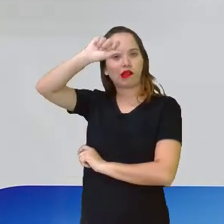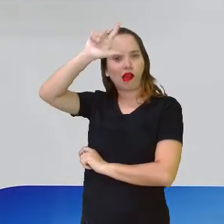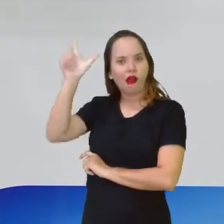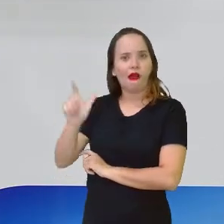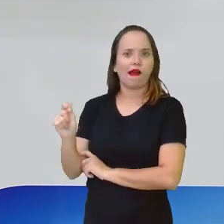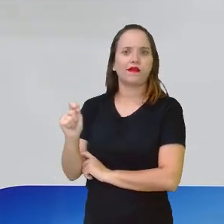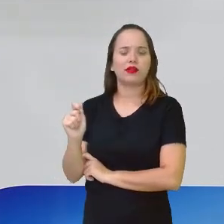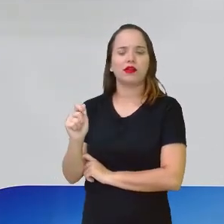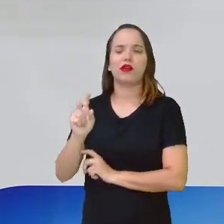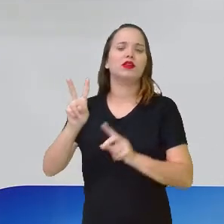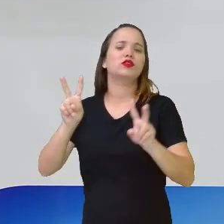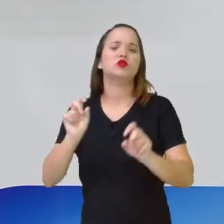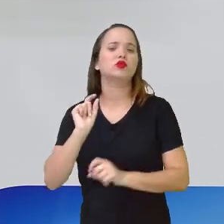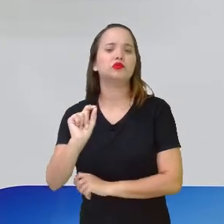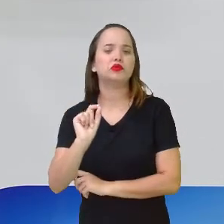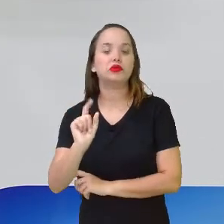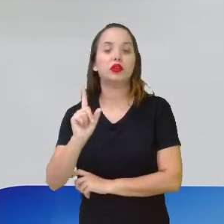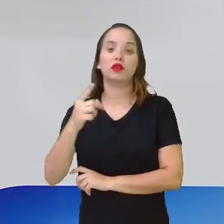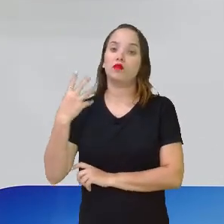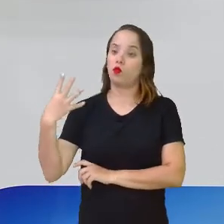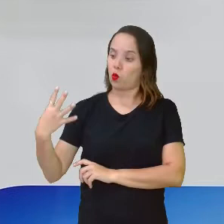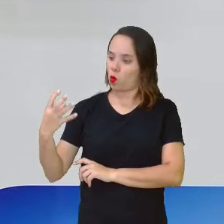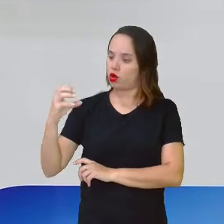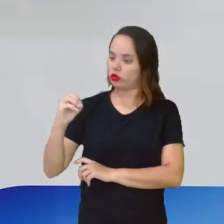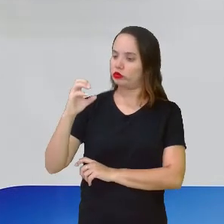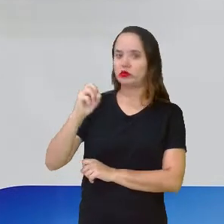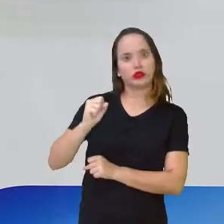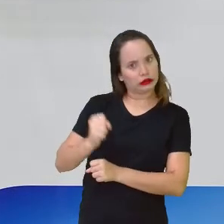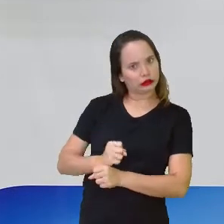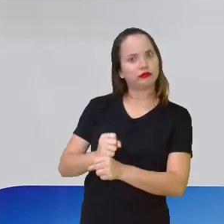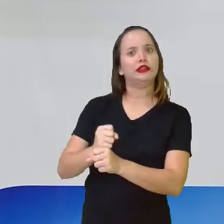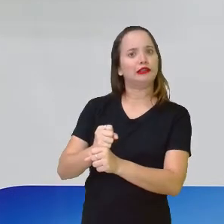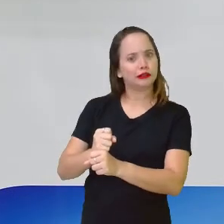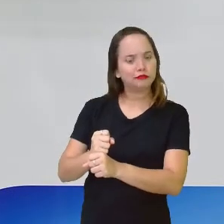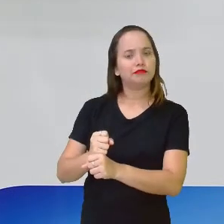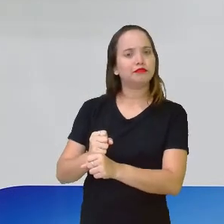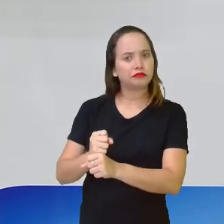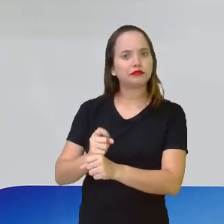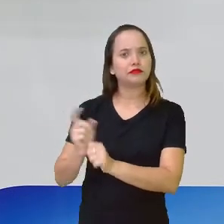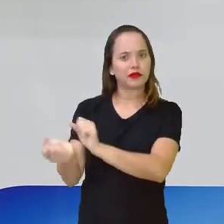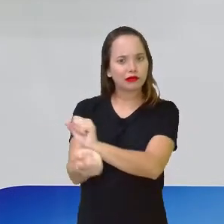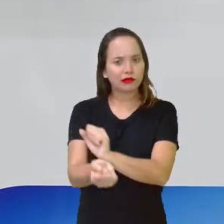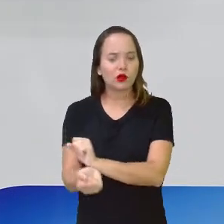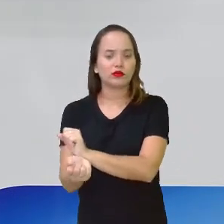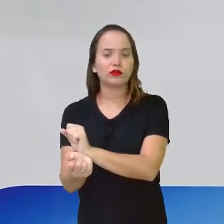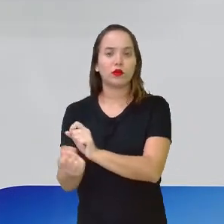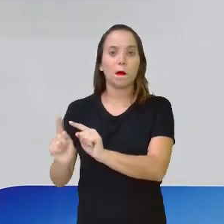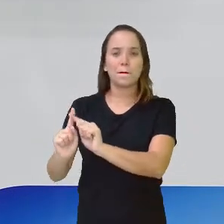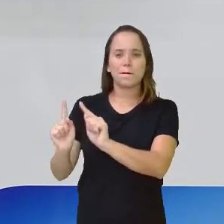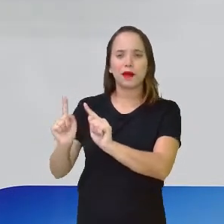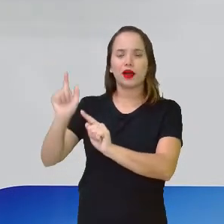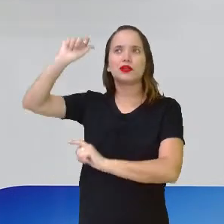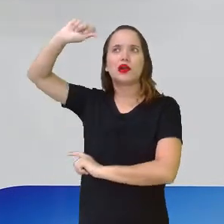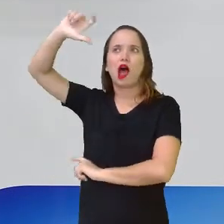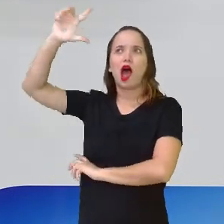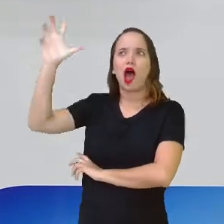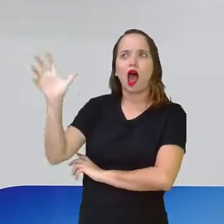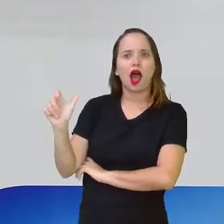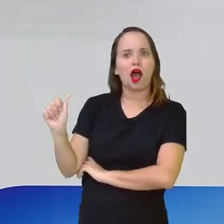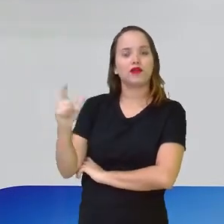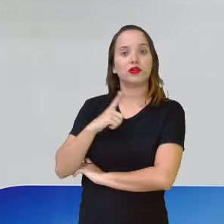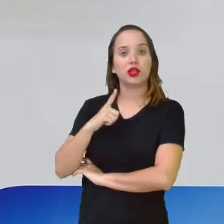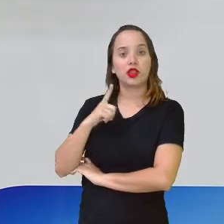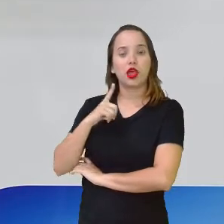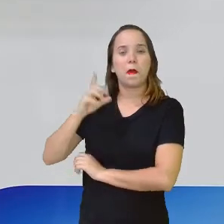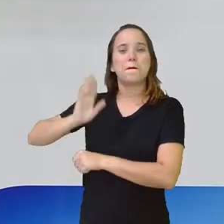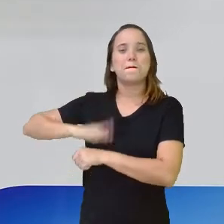que foram em torno de 400 anos de escravização, mas que a África em si é um continente que tem mais de 5.000